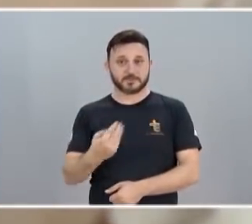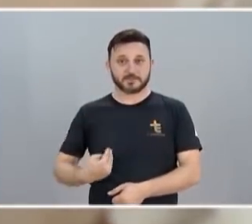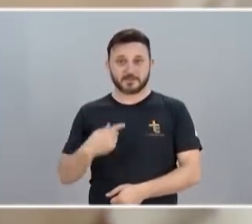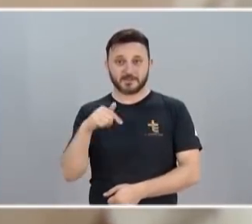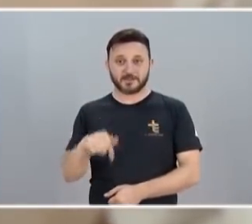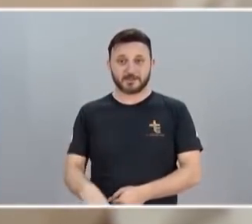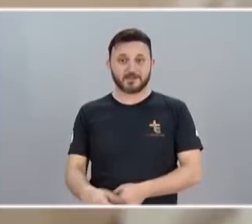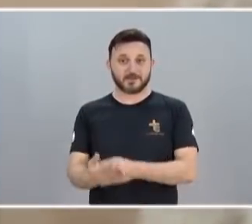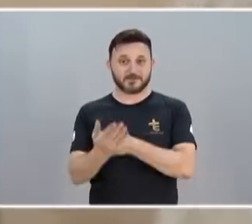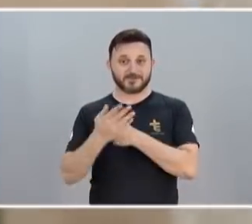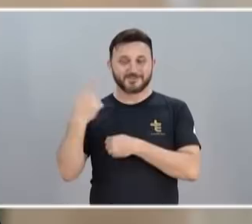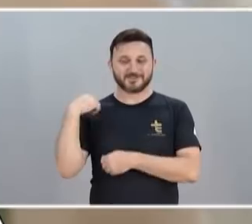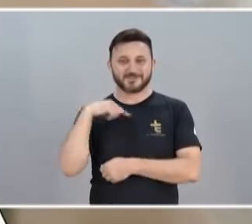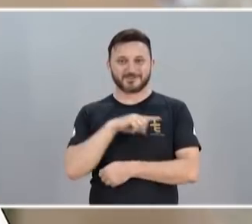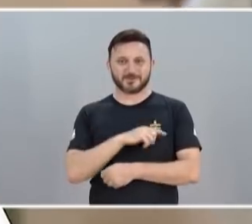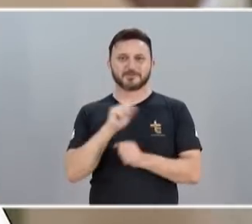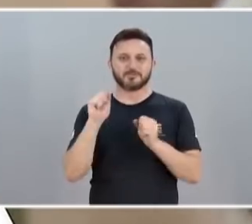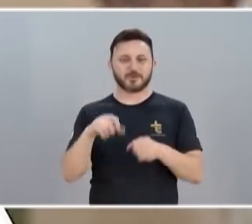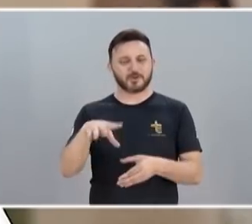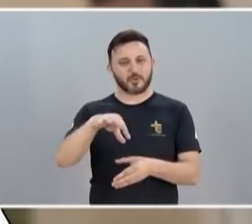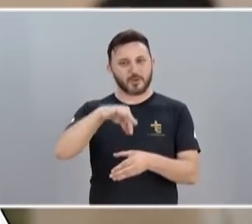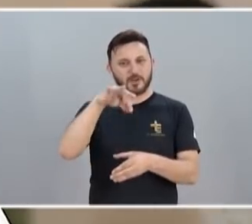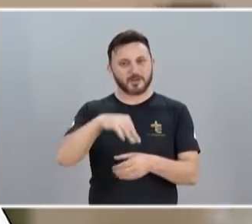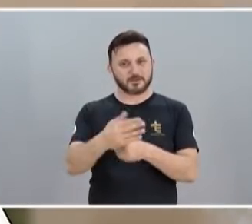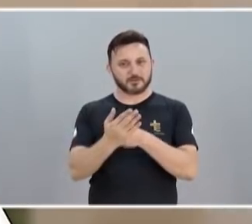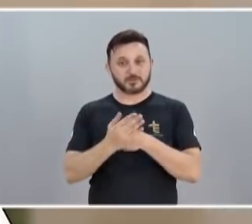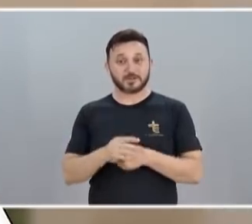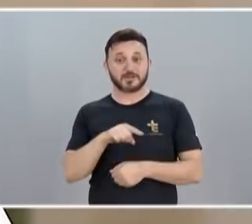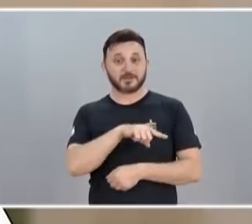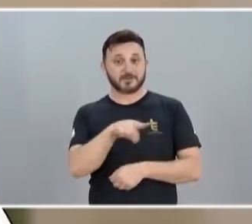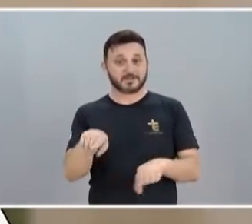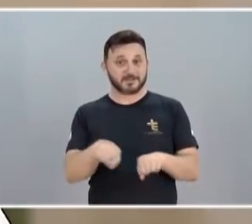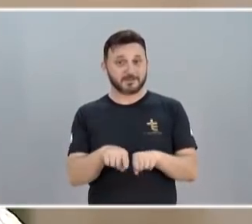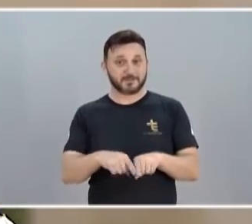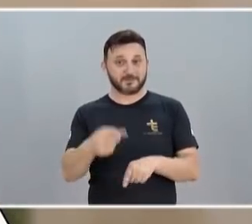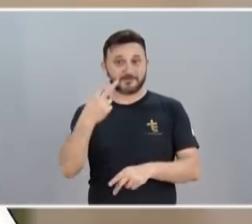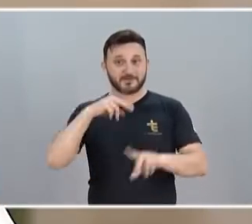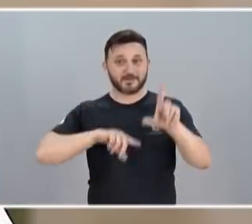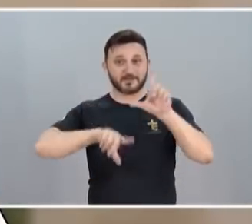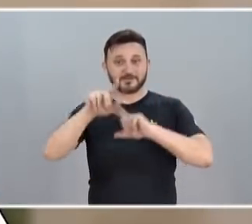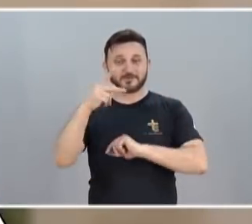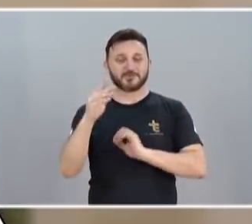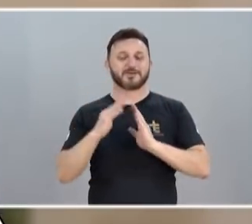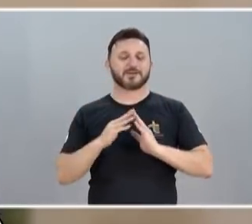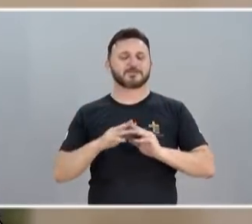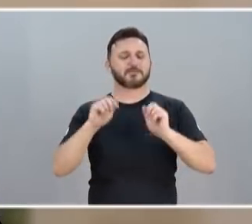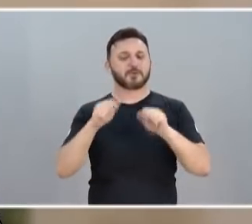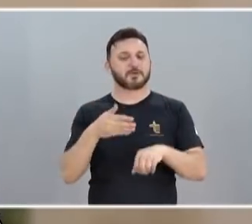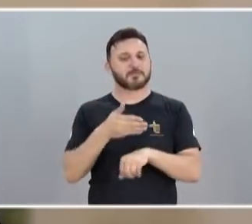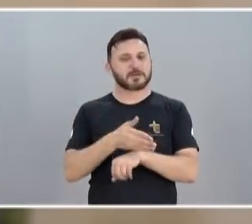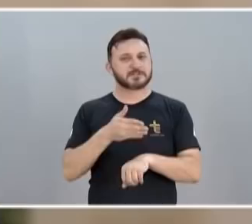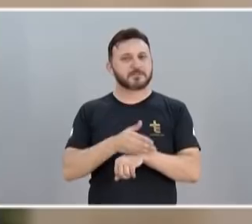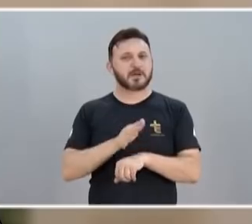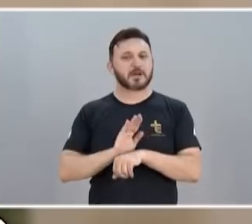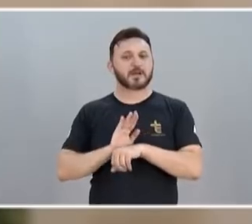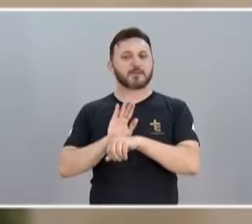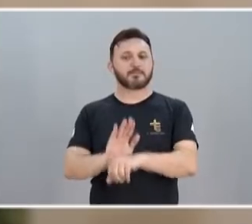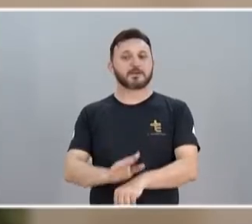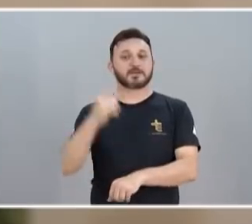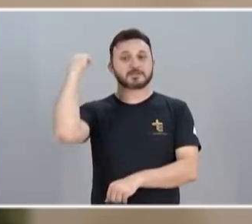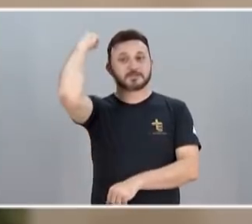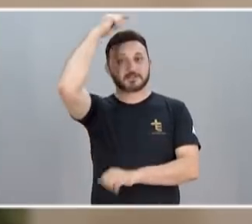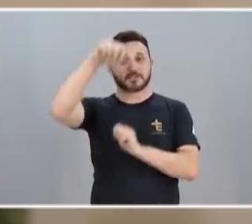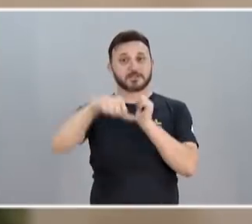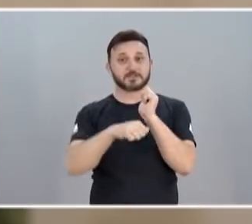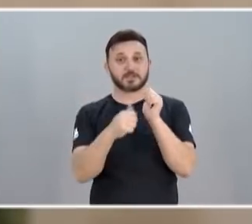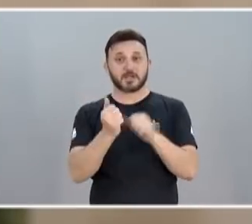aqui, seja generoso em sua oferta material. E você que nos acompanha, participe da campanha das Santas Chagas. Neste